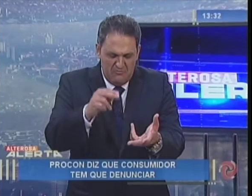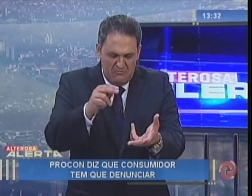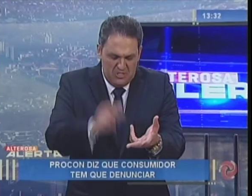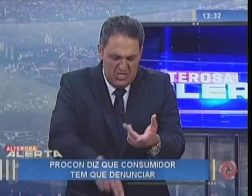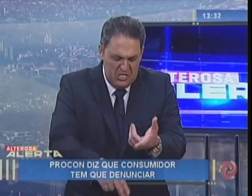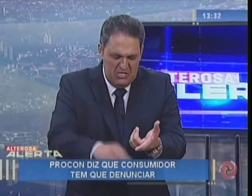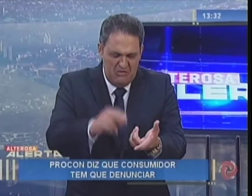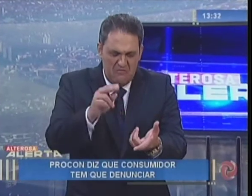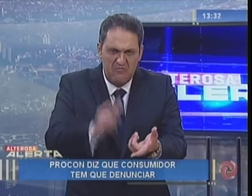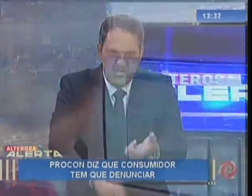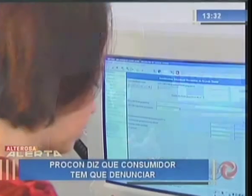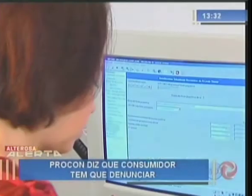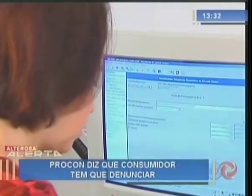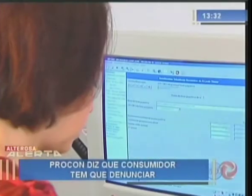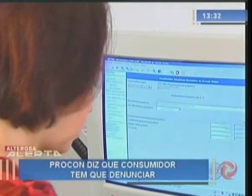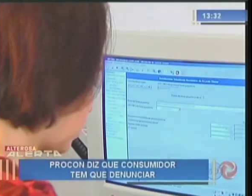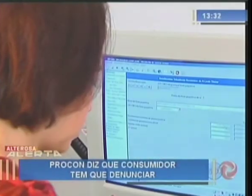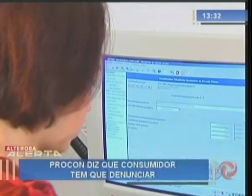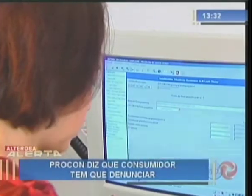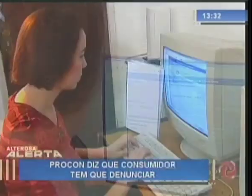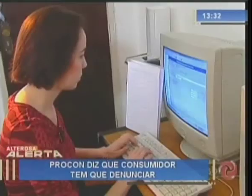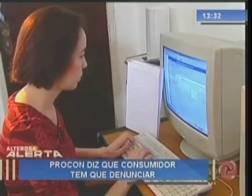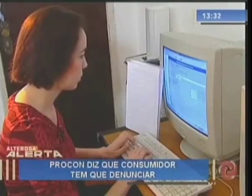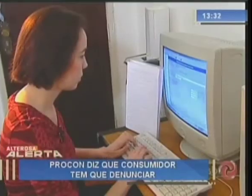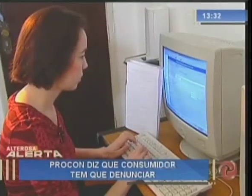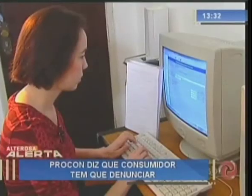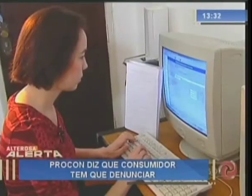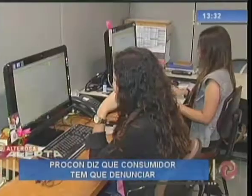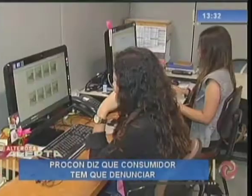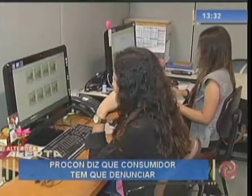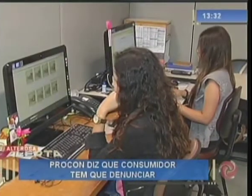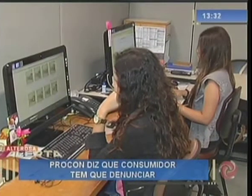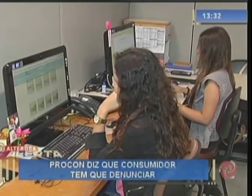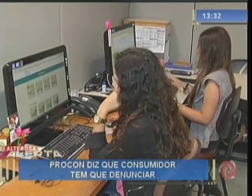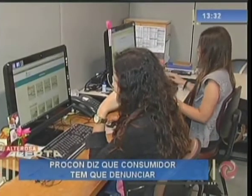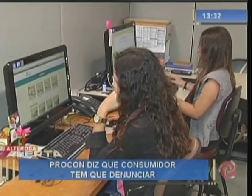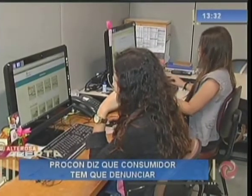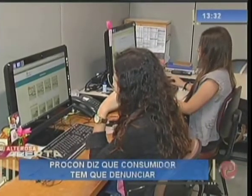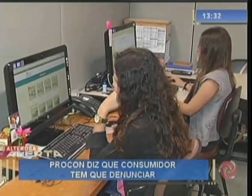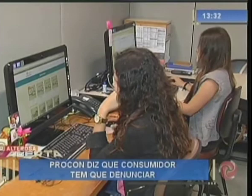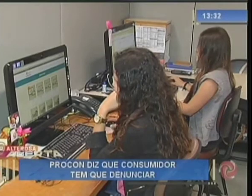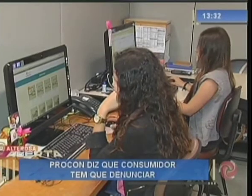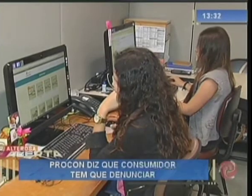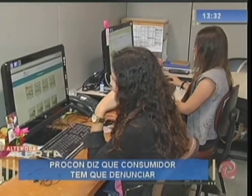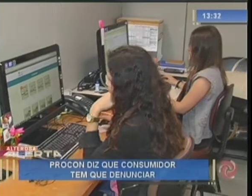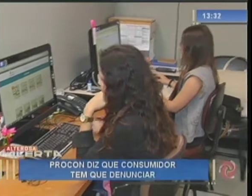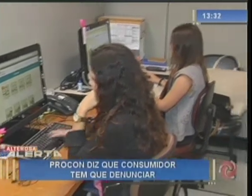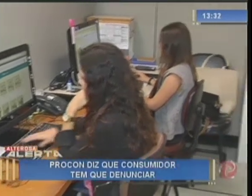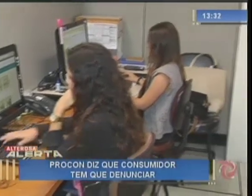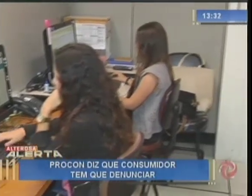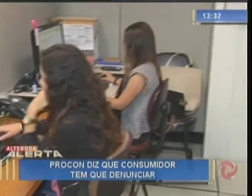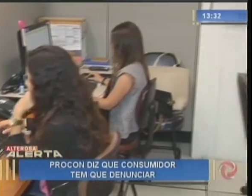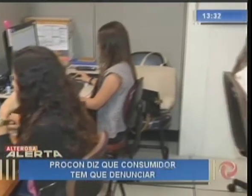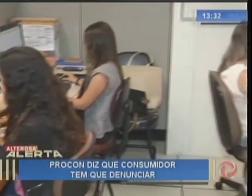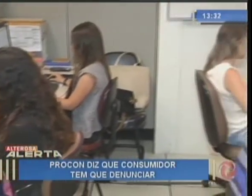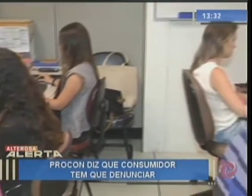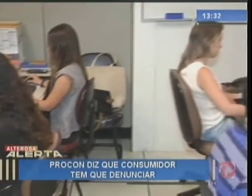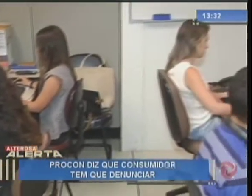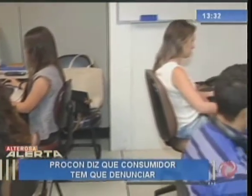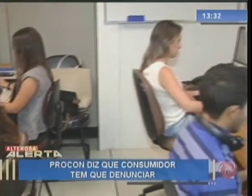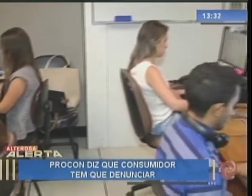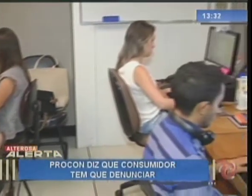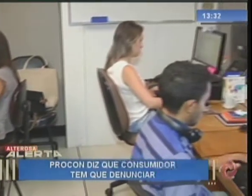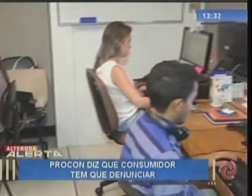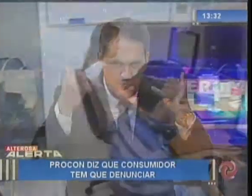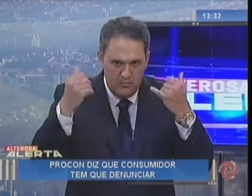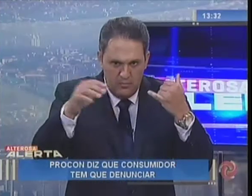claro, Tim, vivo, a outra lá de Uberlândia que eu esqueci o nome, todas elas estão... Volta